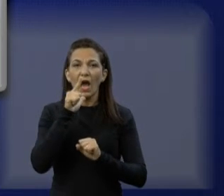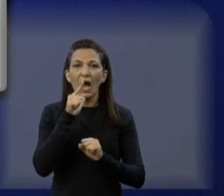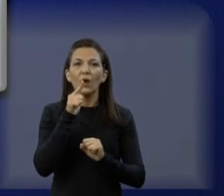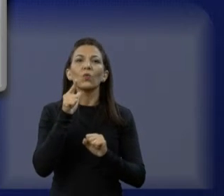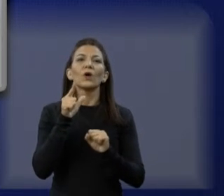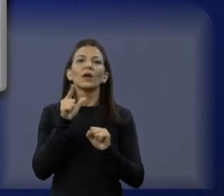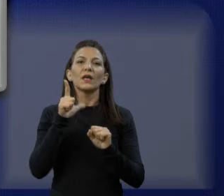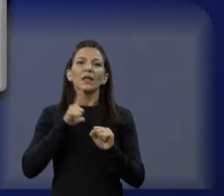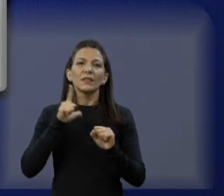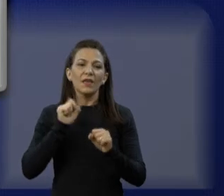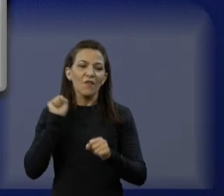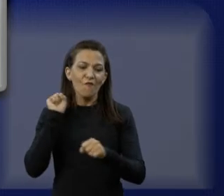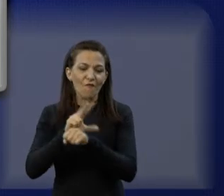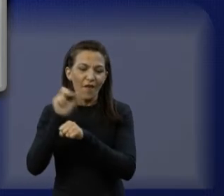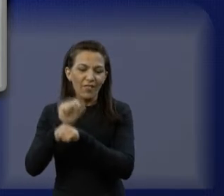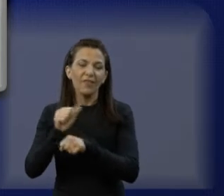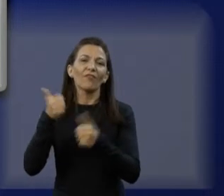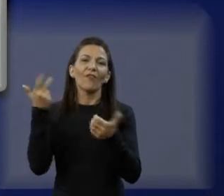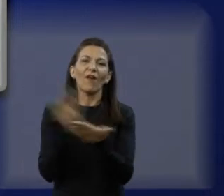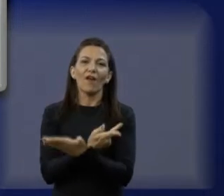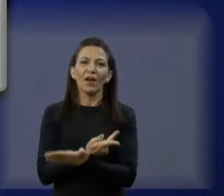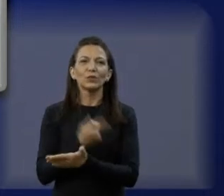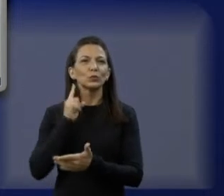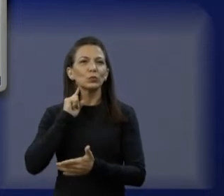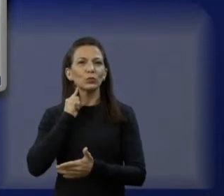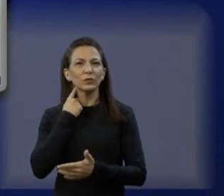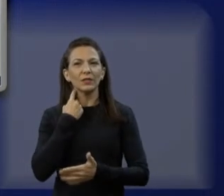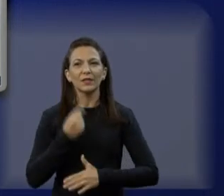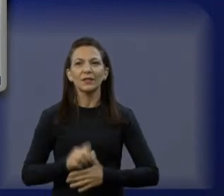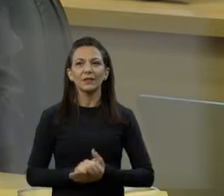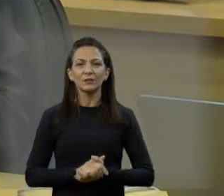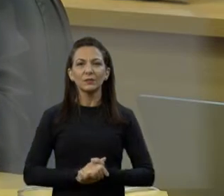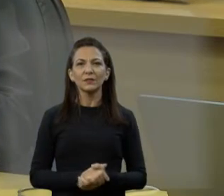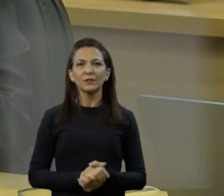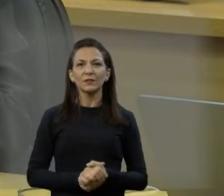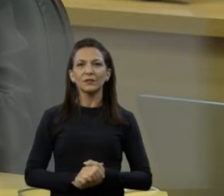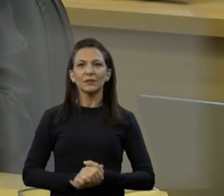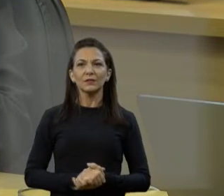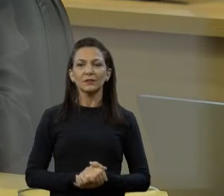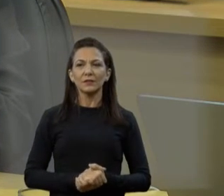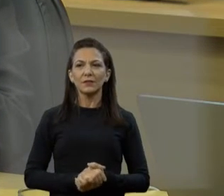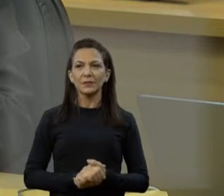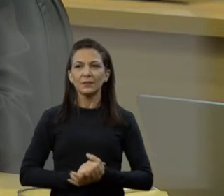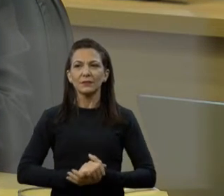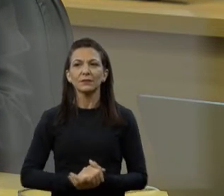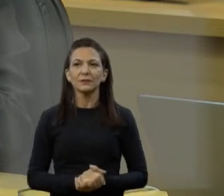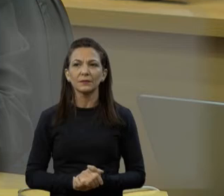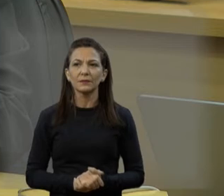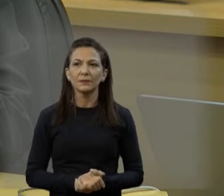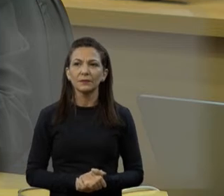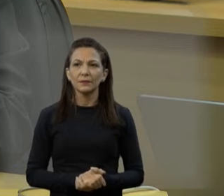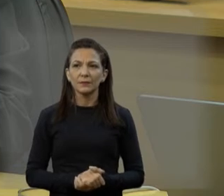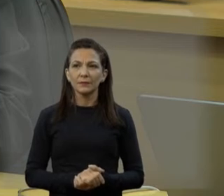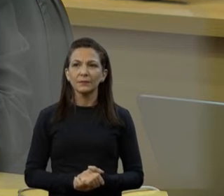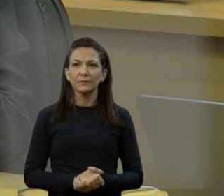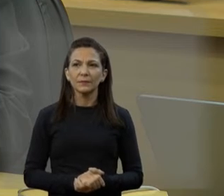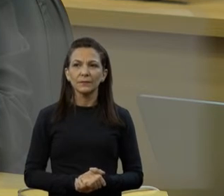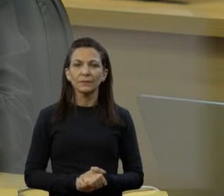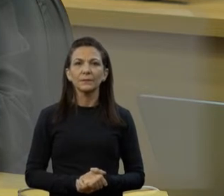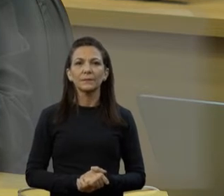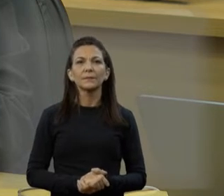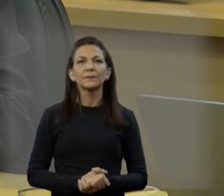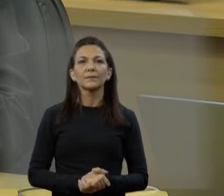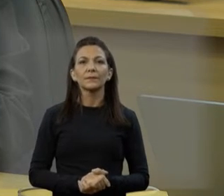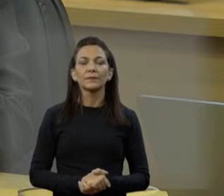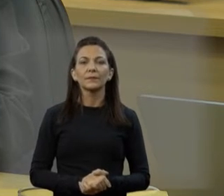está contaminada Muito obrigado boa tarde que Deus abençoe e com a palavra a vice-presidente